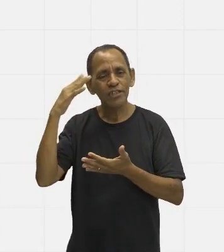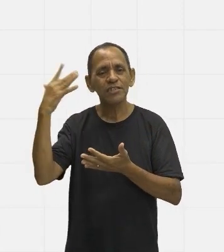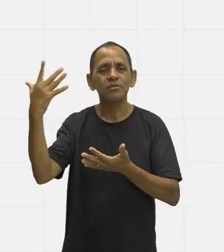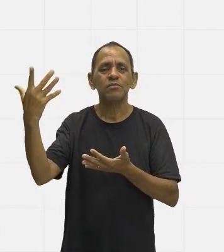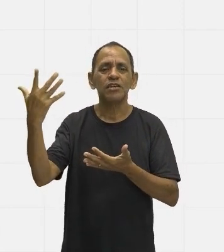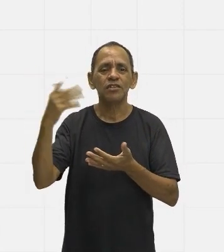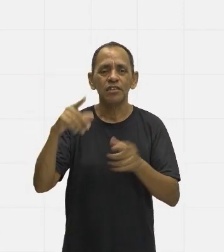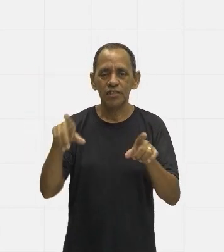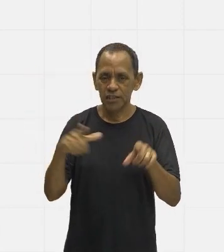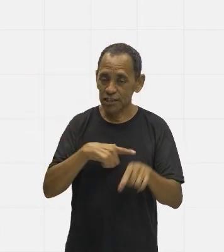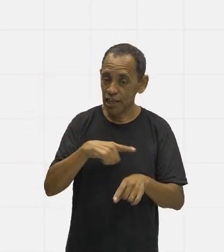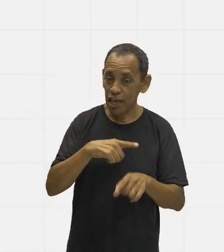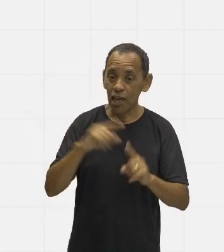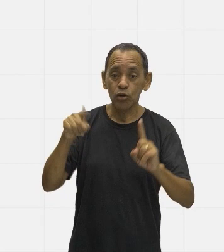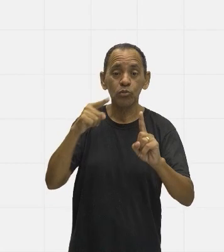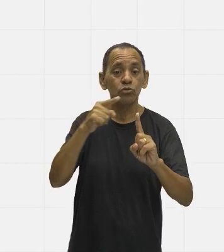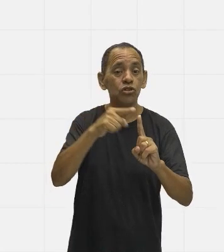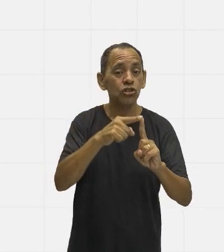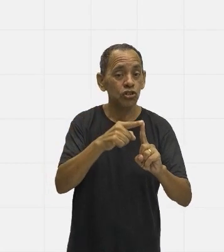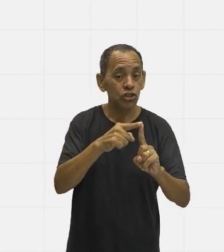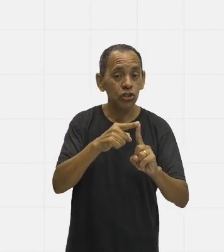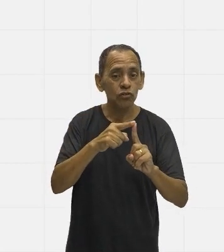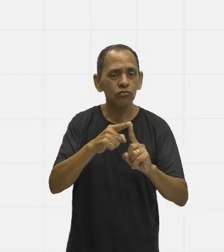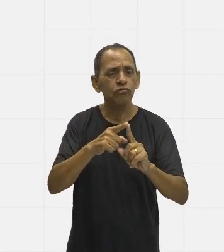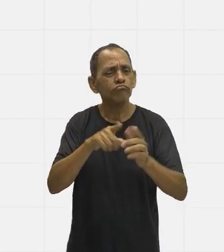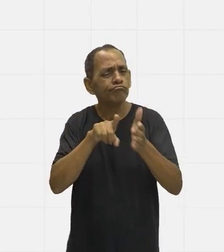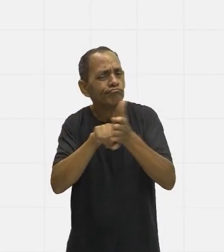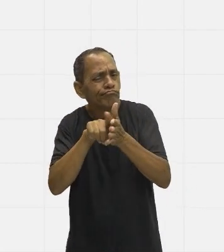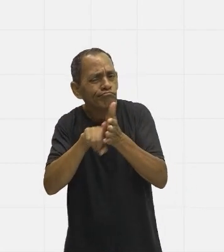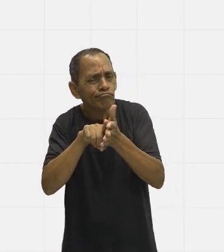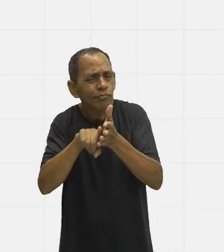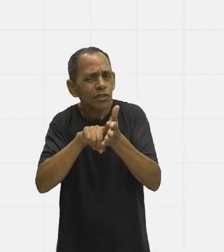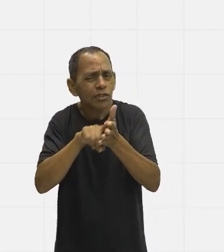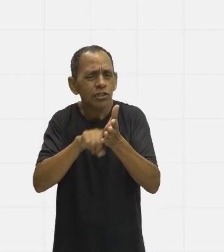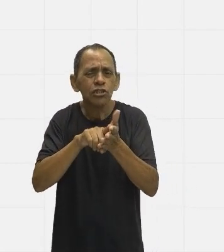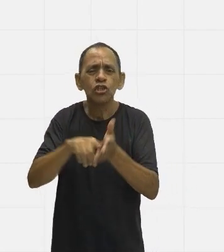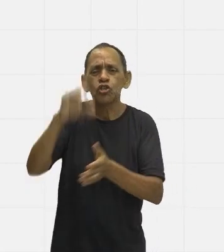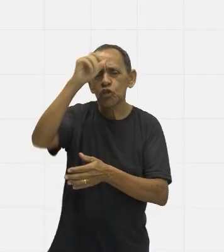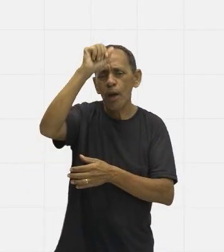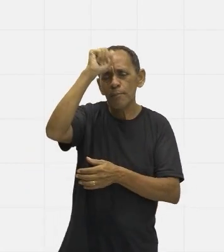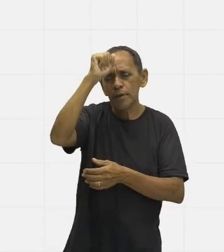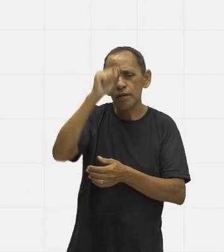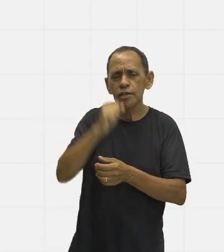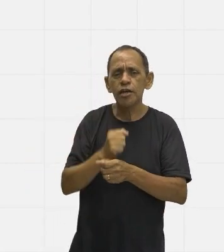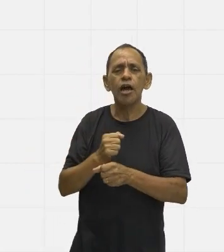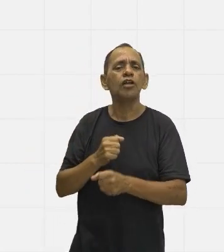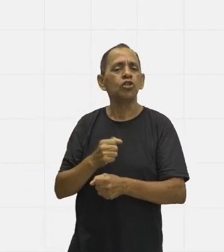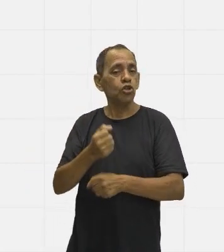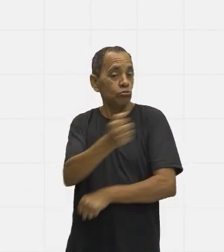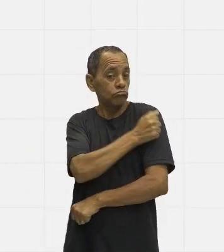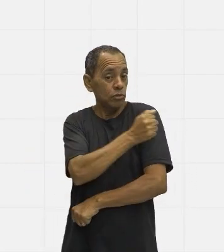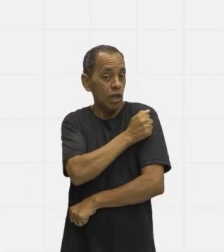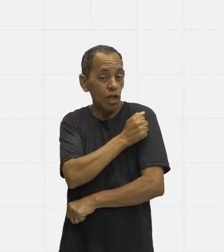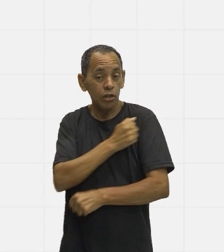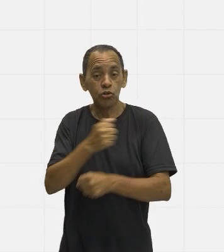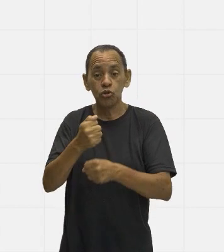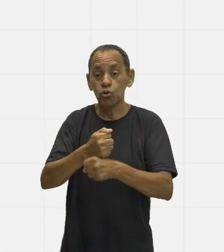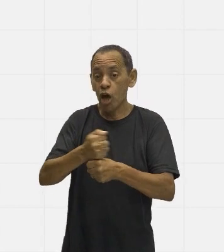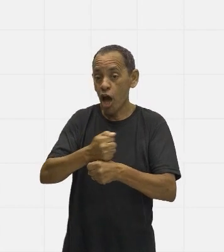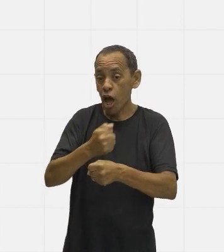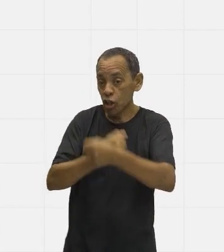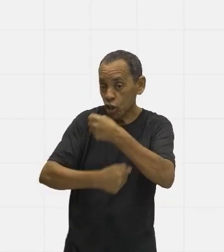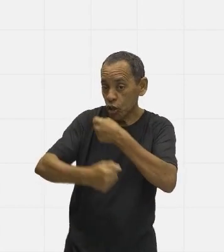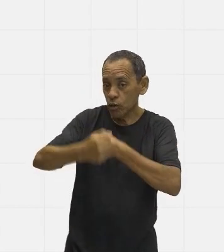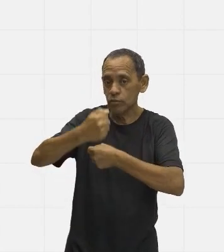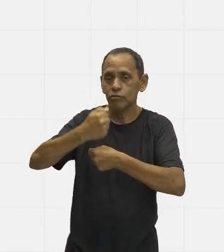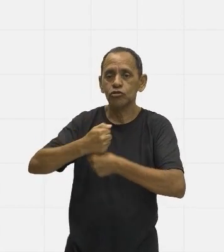que tem por objetivo a verificação da aprendizagem dos alunos no ano letivo de 2023, guiando o planejamento a